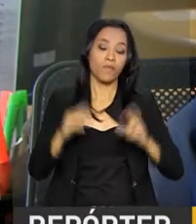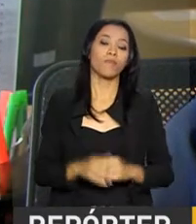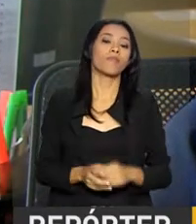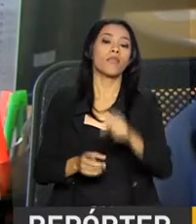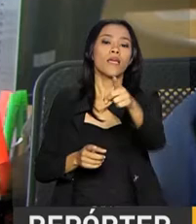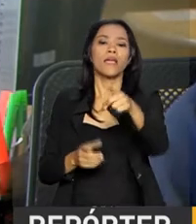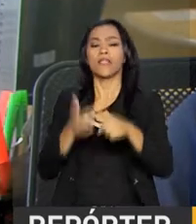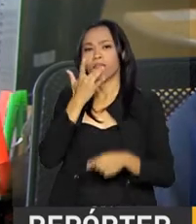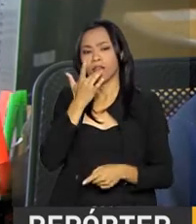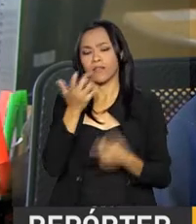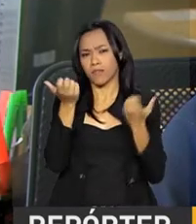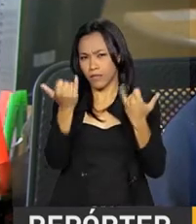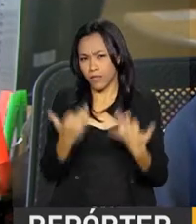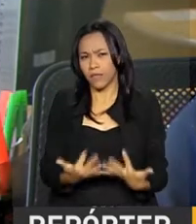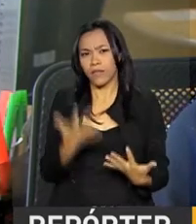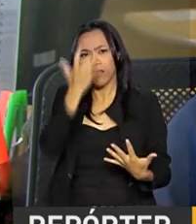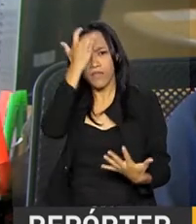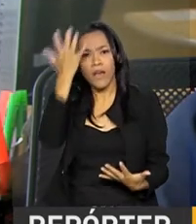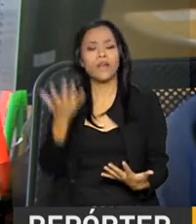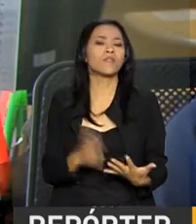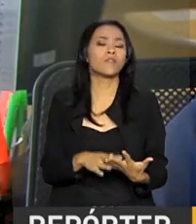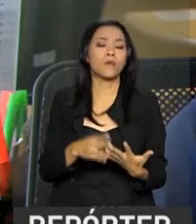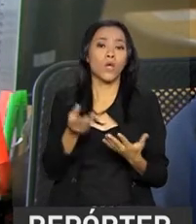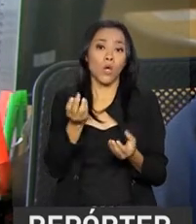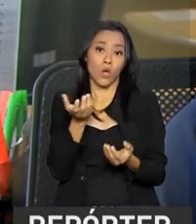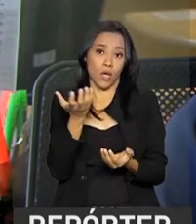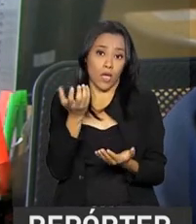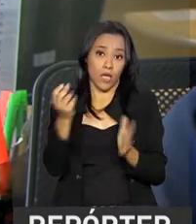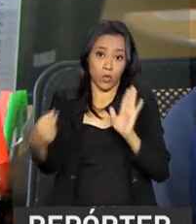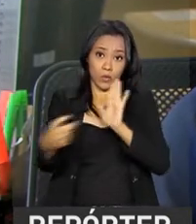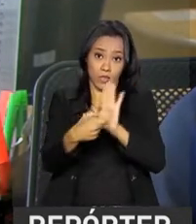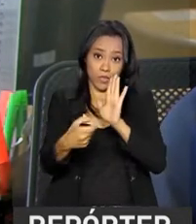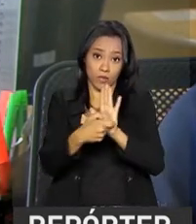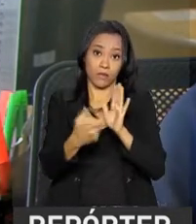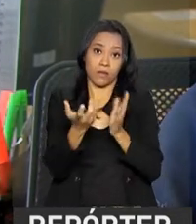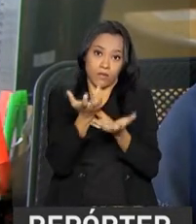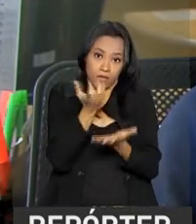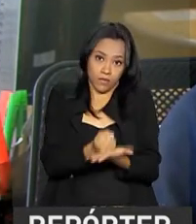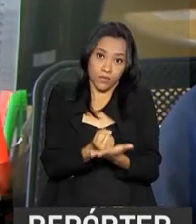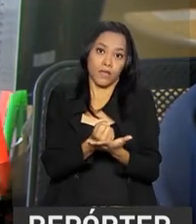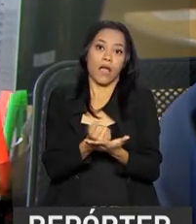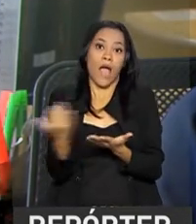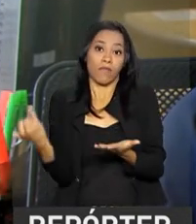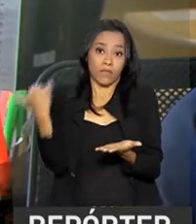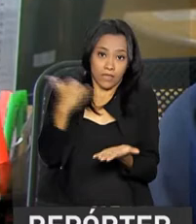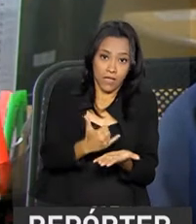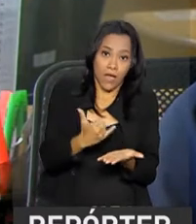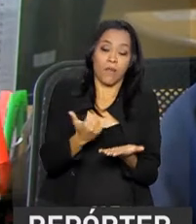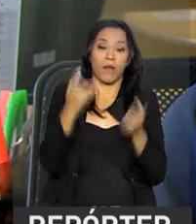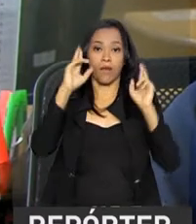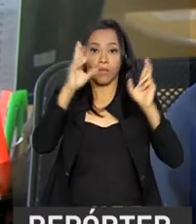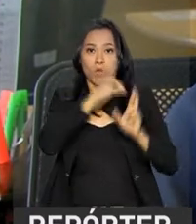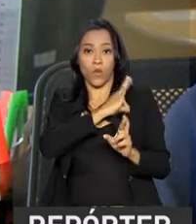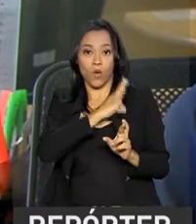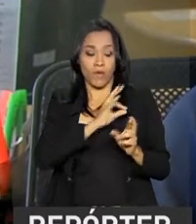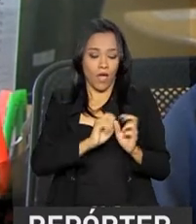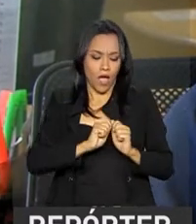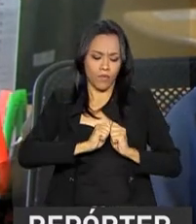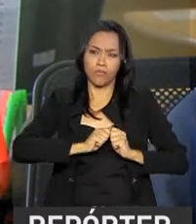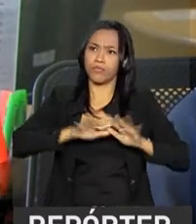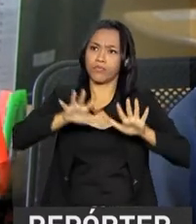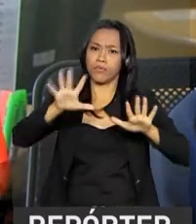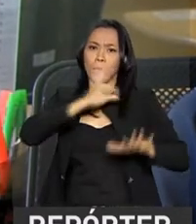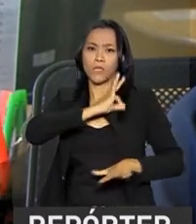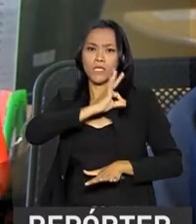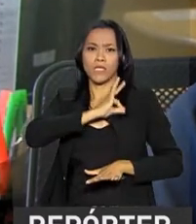smartphone pelo site da prf inclui a ocorrência e essa ocorrência gerado uma notificação para os celulares de todos os